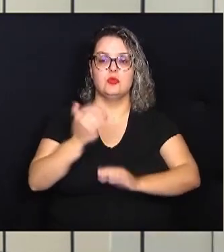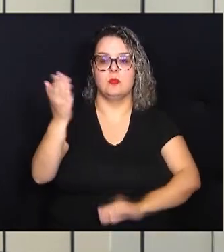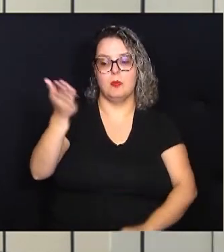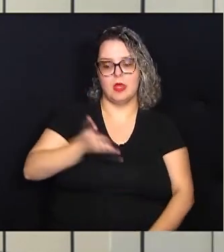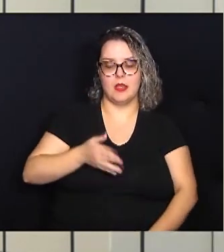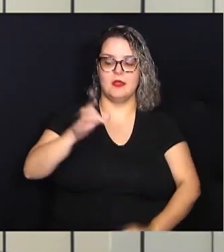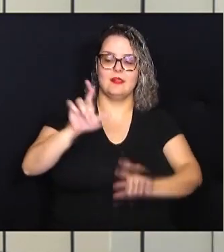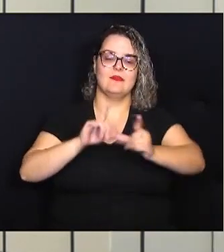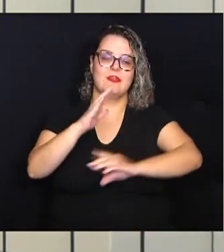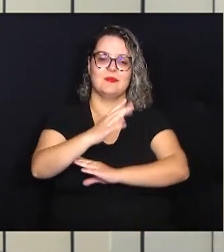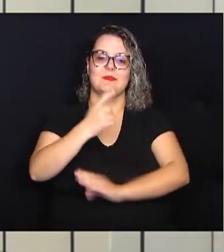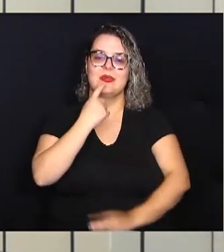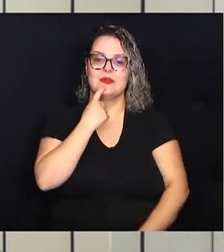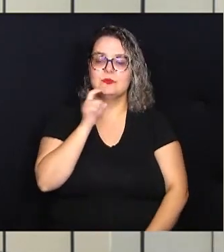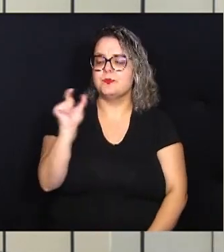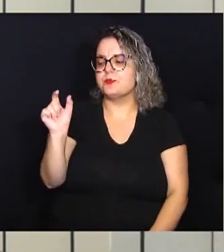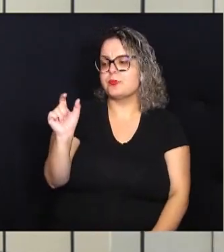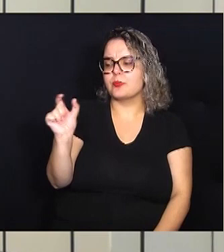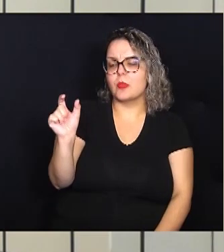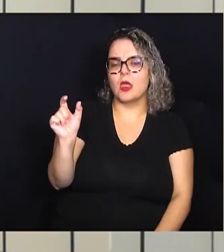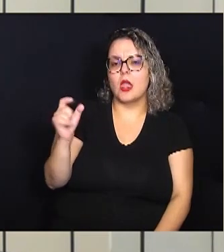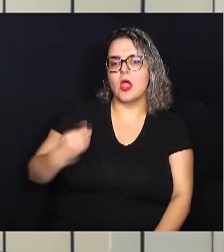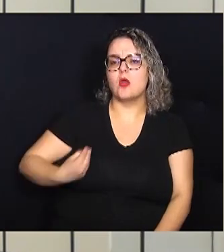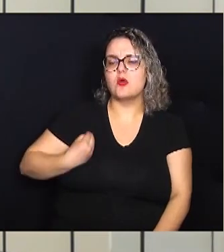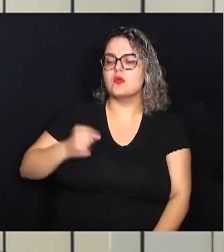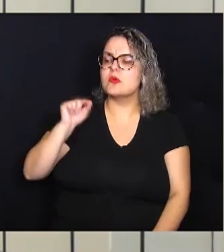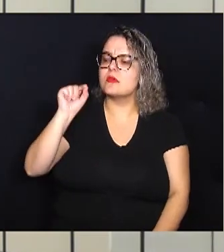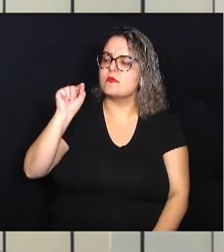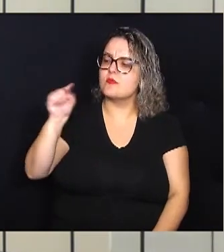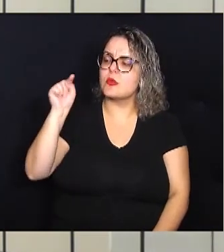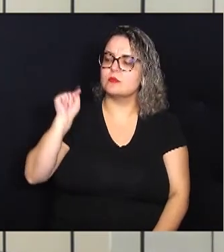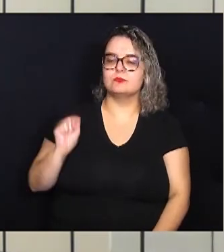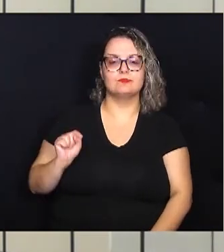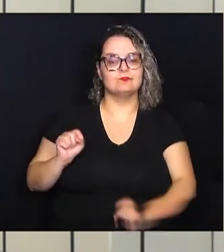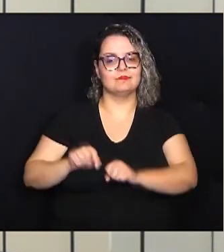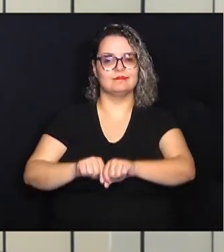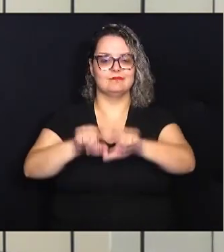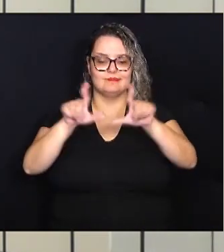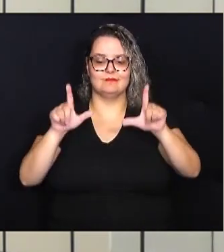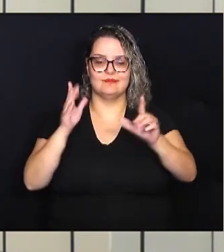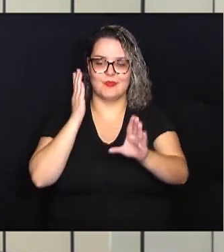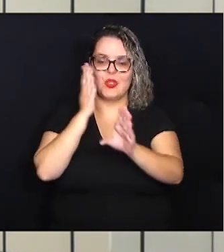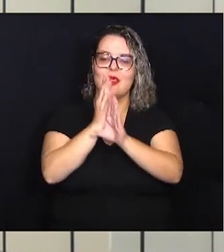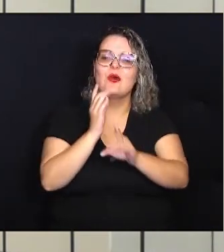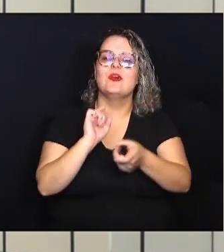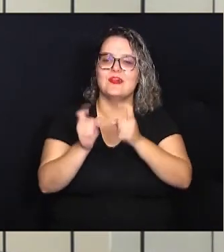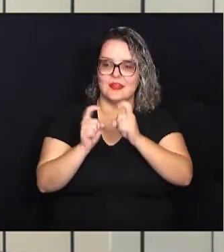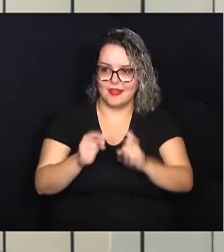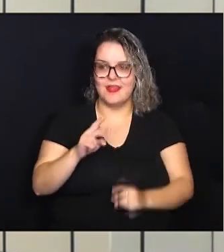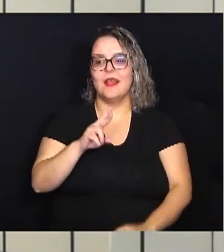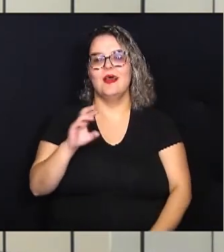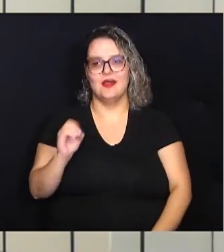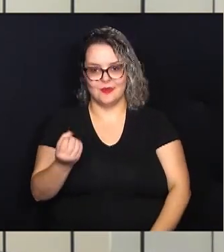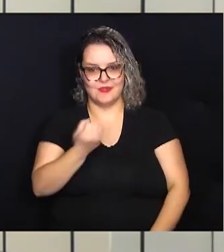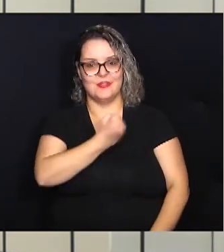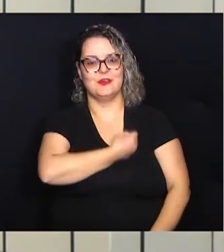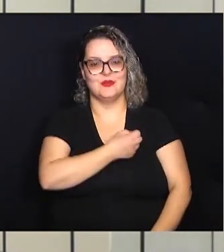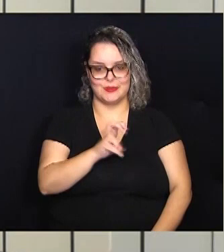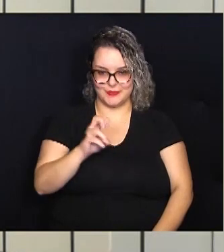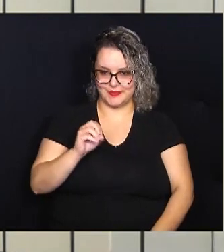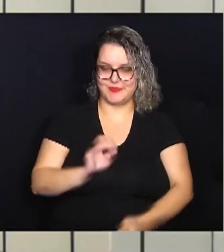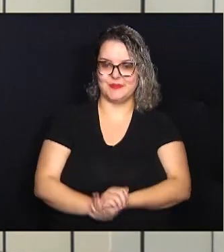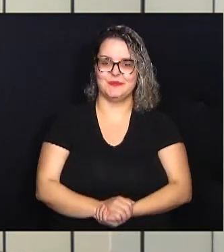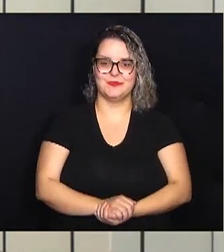Câmara Campinas, tem uma aba lá escrito ao vivo, você clica e você acha a reunião ordinária de número